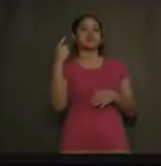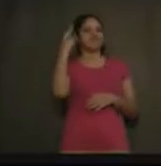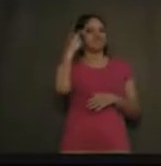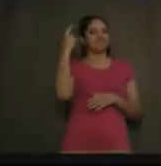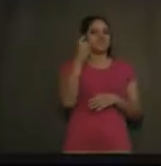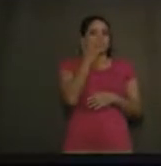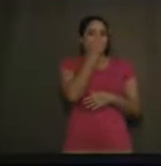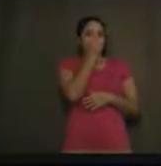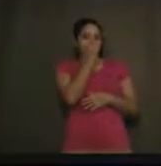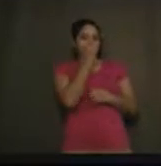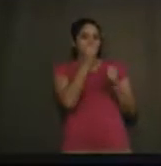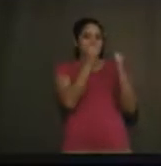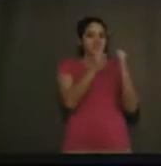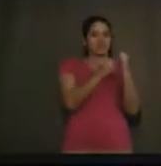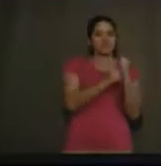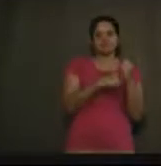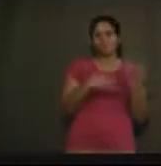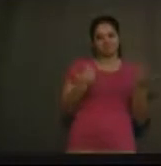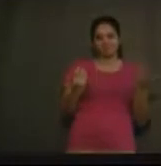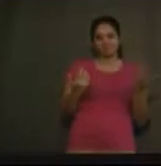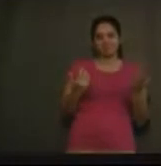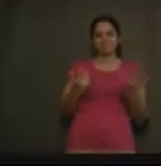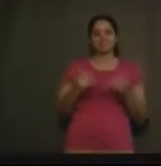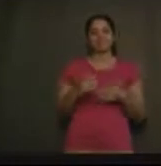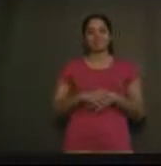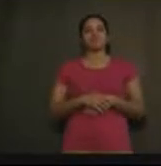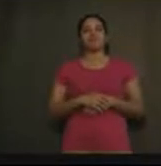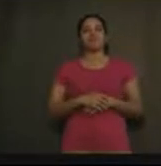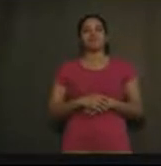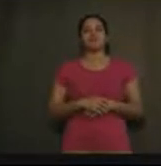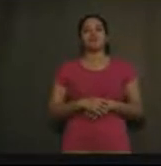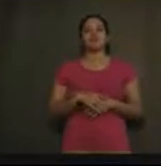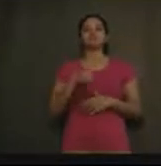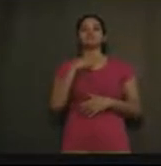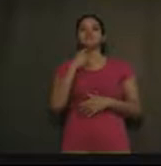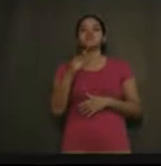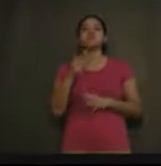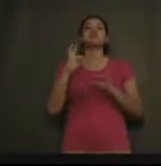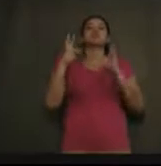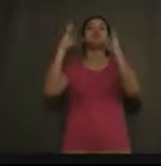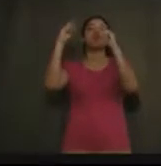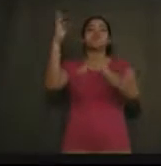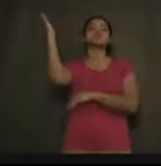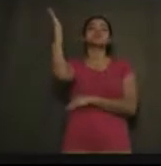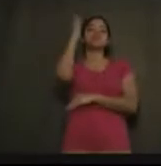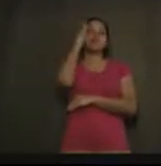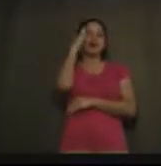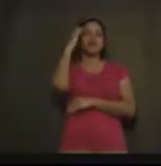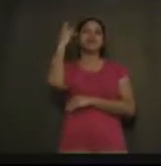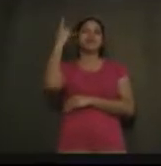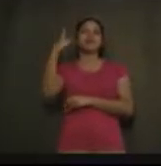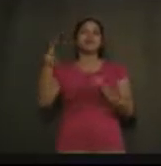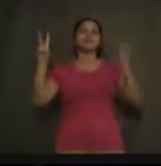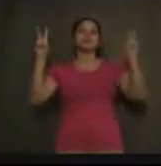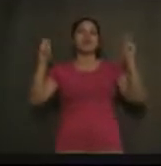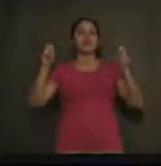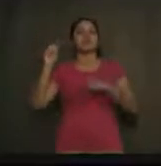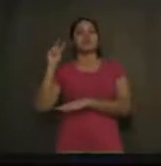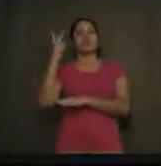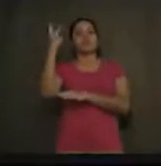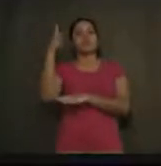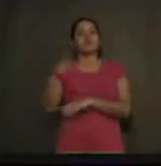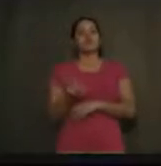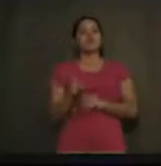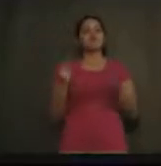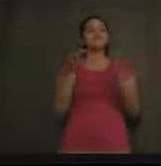de leitura às cegas, não houve nada nessa premiação, todo mundo sabia que o trabalho era de Poincaré. A frase em latim